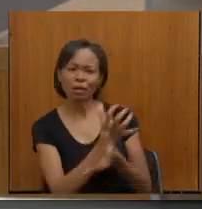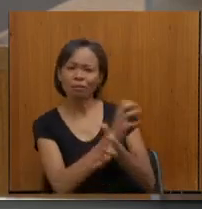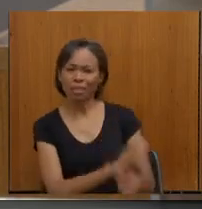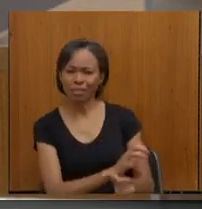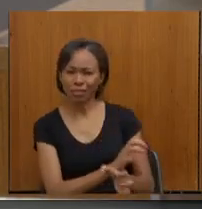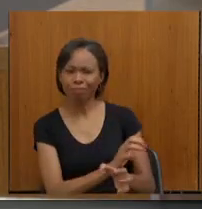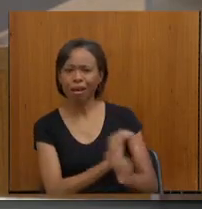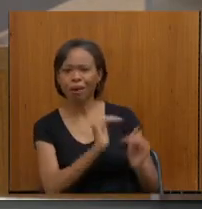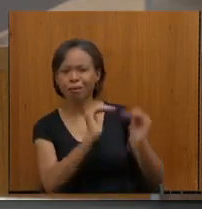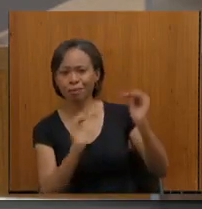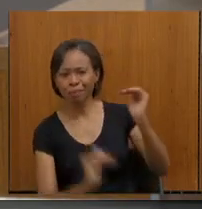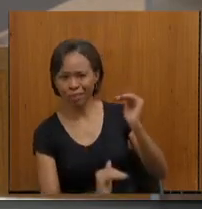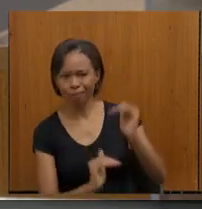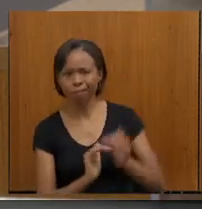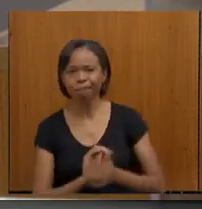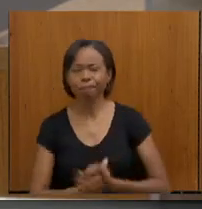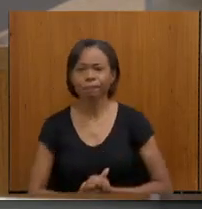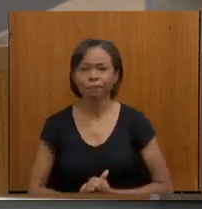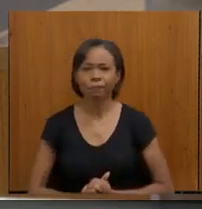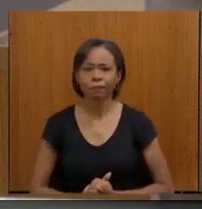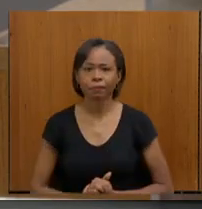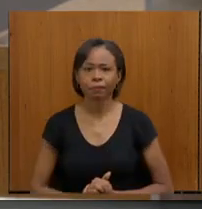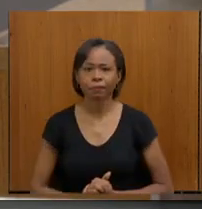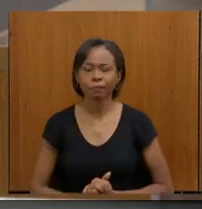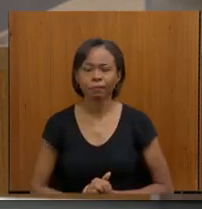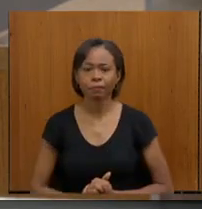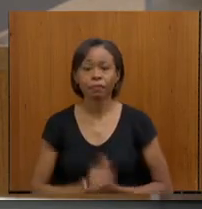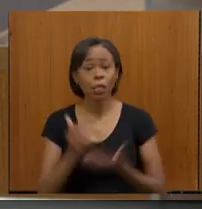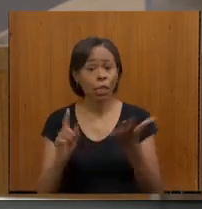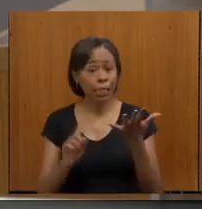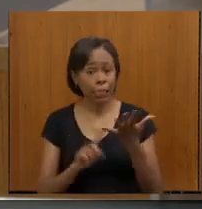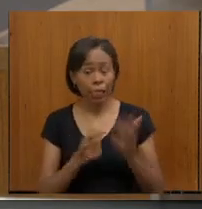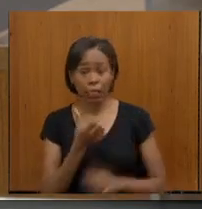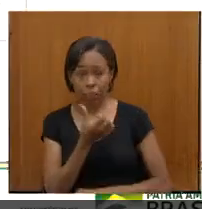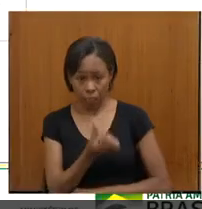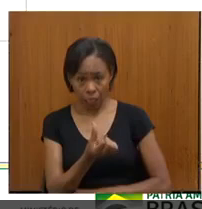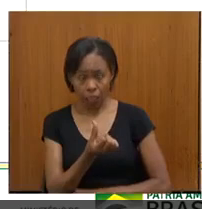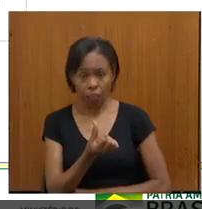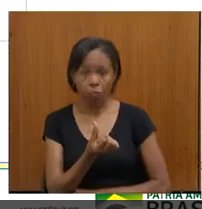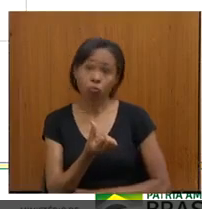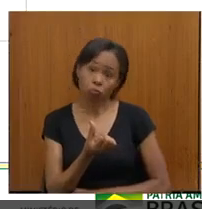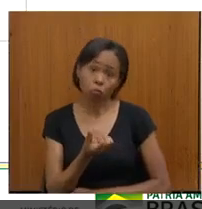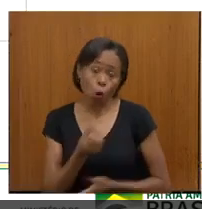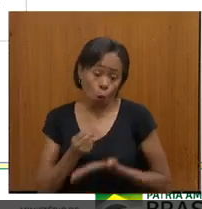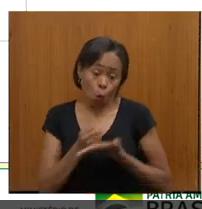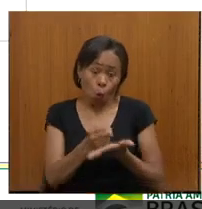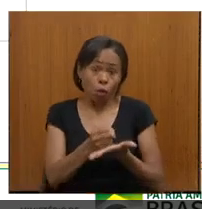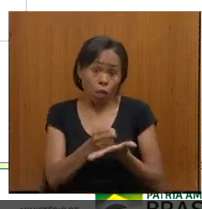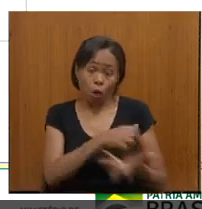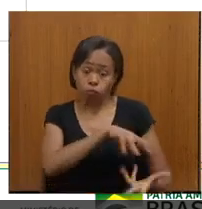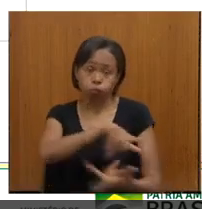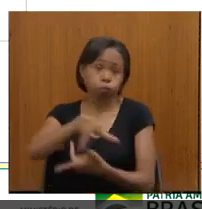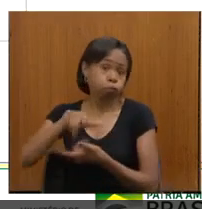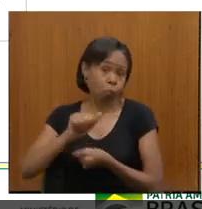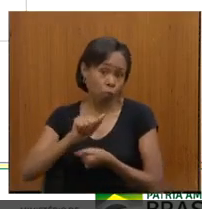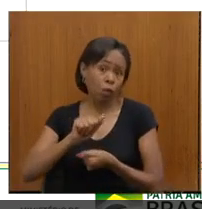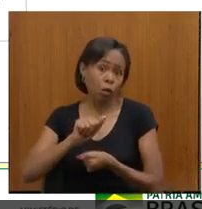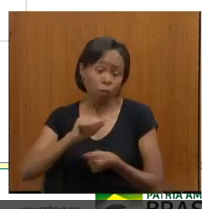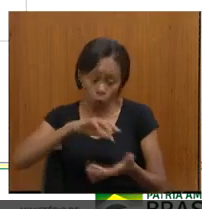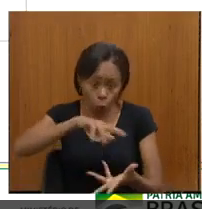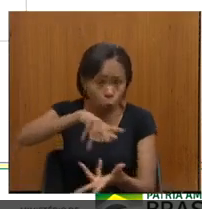sexto eixo por favor próximos lados e por último cooperação é que esse jogo é jogado no mundo inteiro é incrível Global